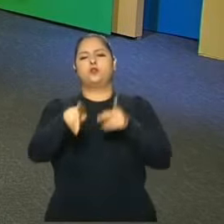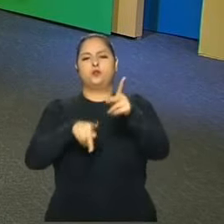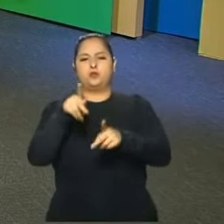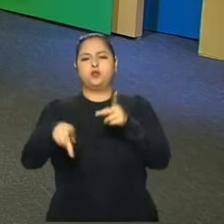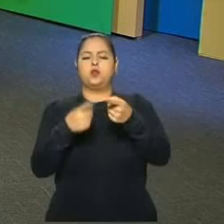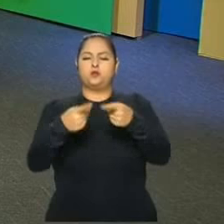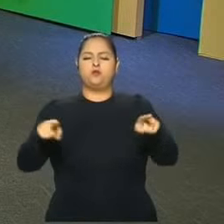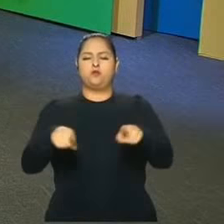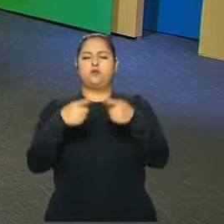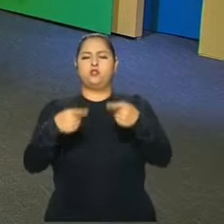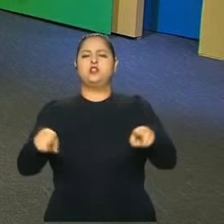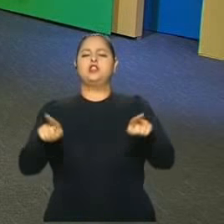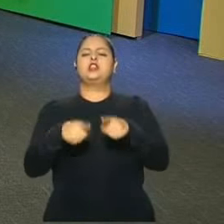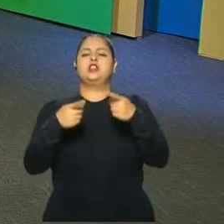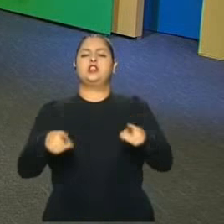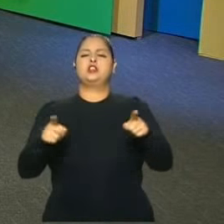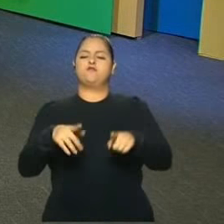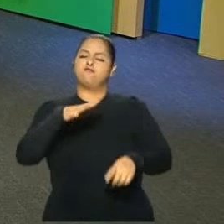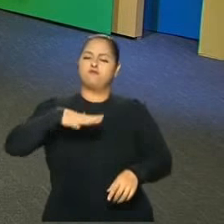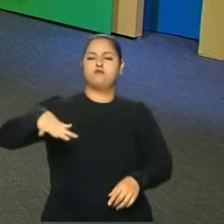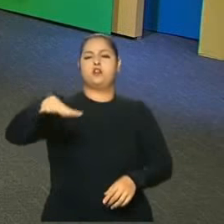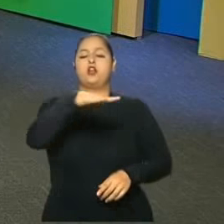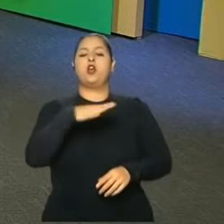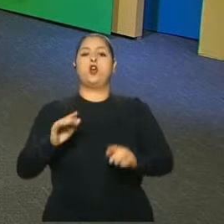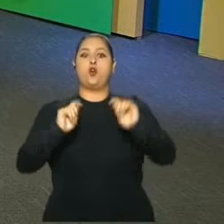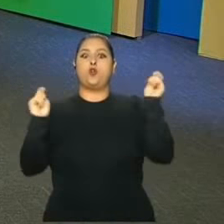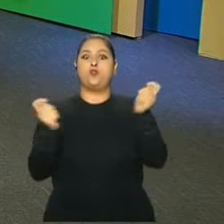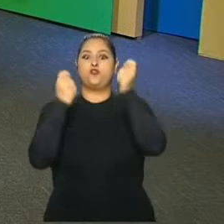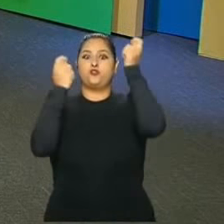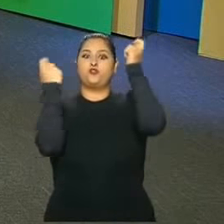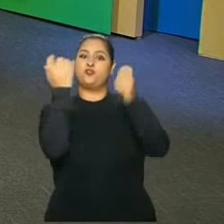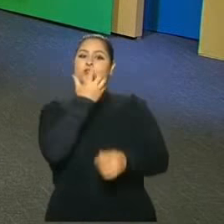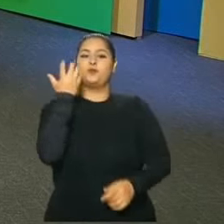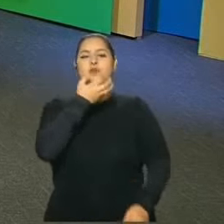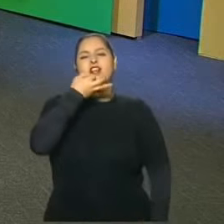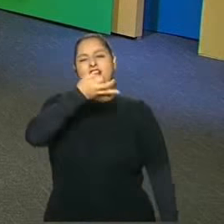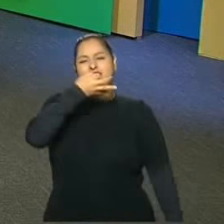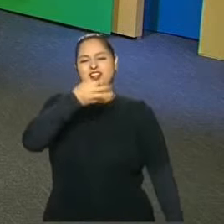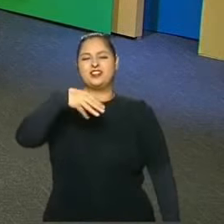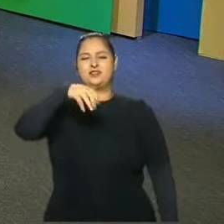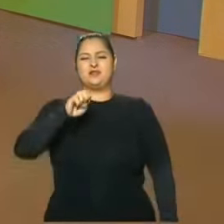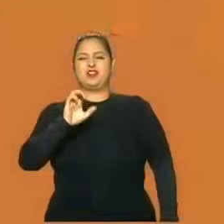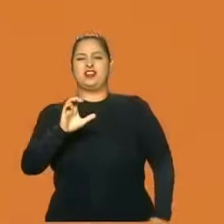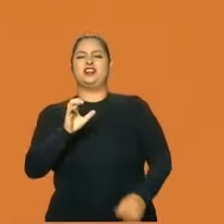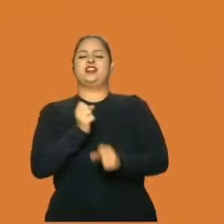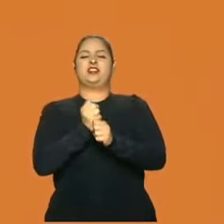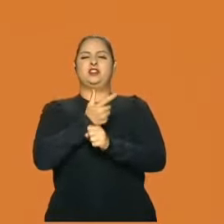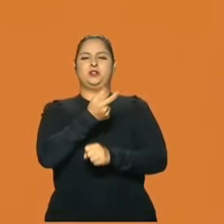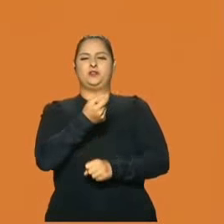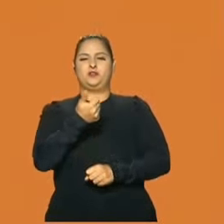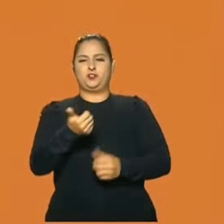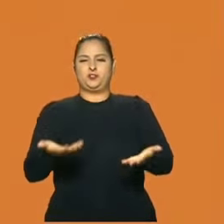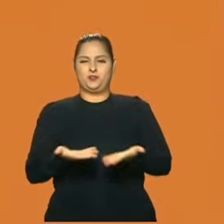e popular. O Festival de Música da Rádio MEC 2021 está no ar.